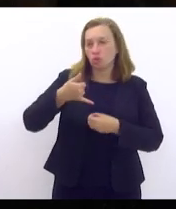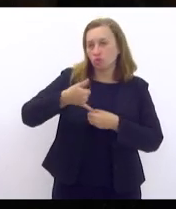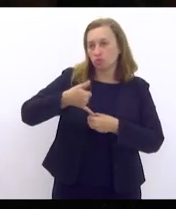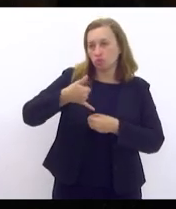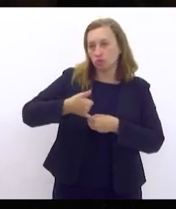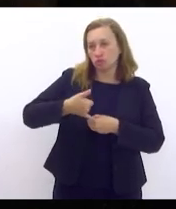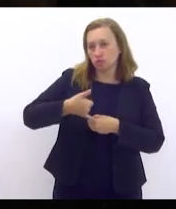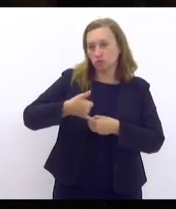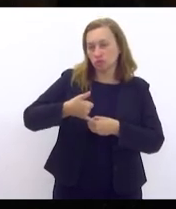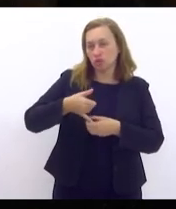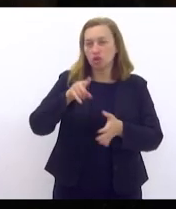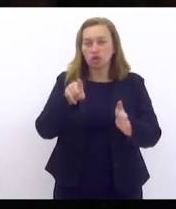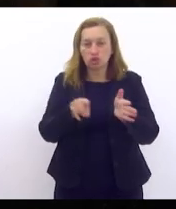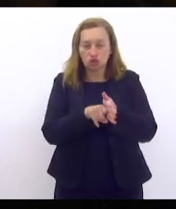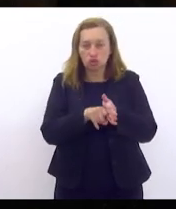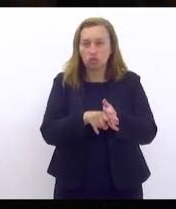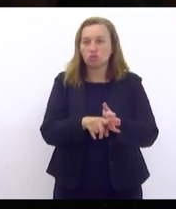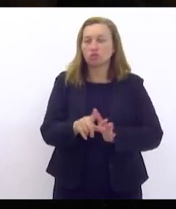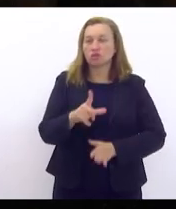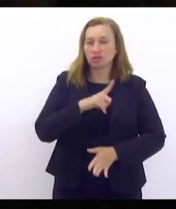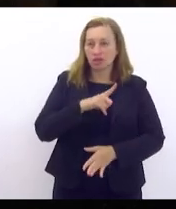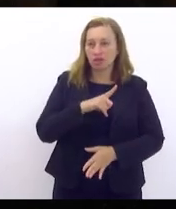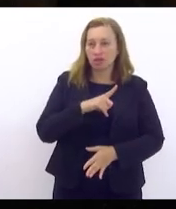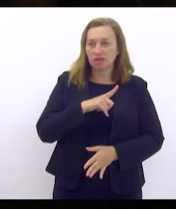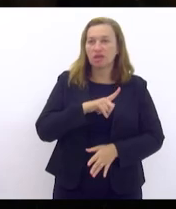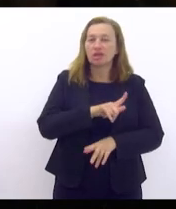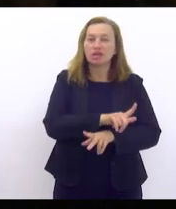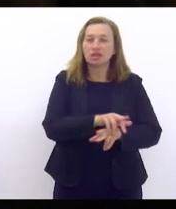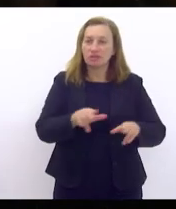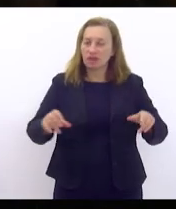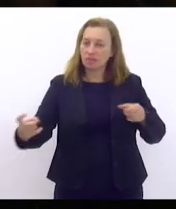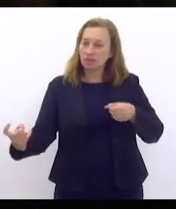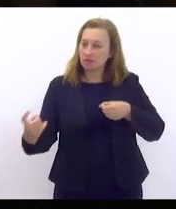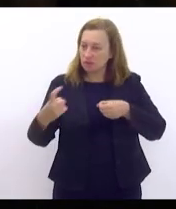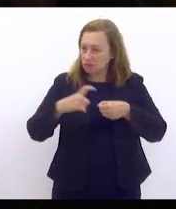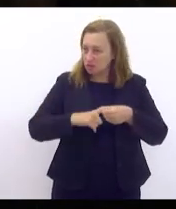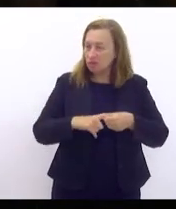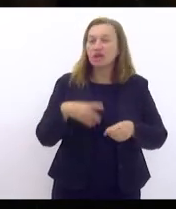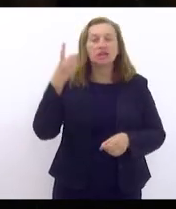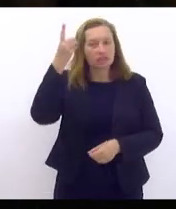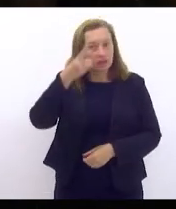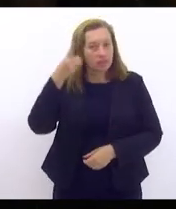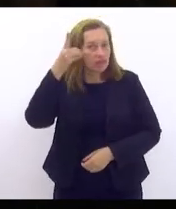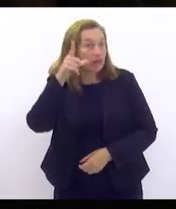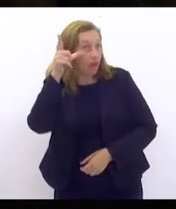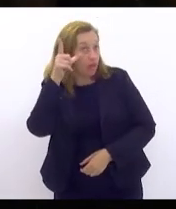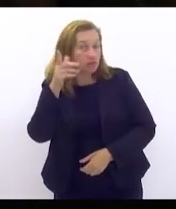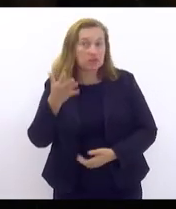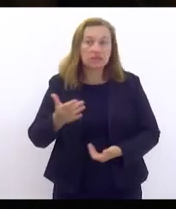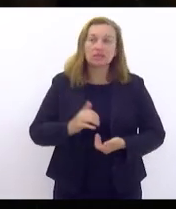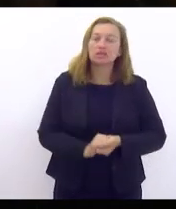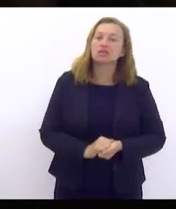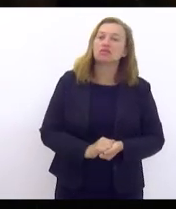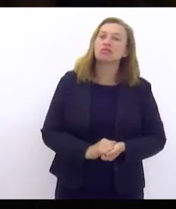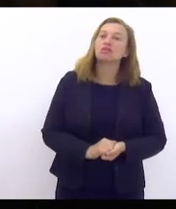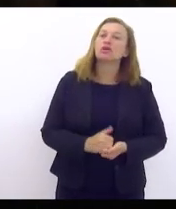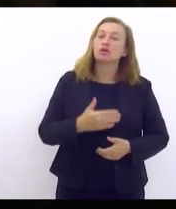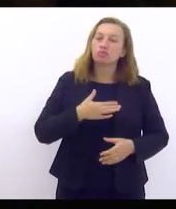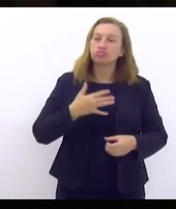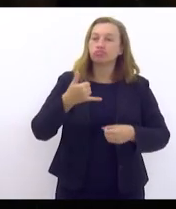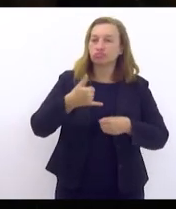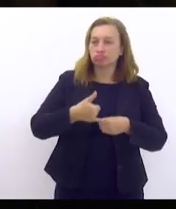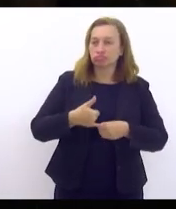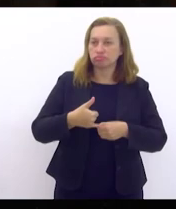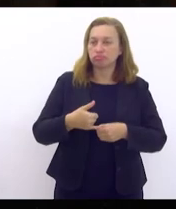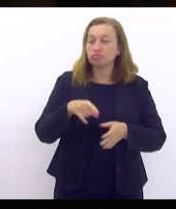da desconto não é só meu não tem a opção de gente que se associando a deputada Lucinha por exemplo meu combustível da